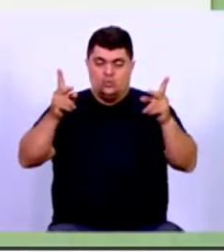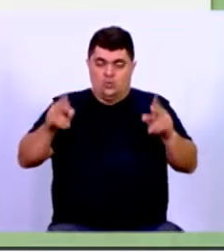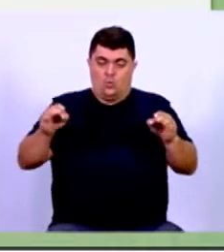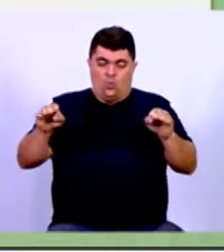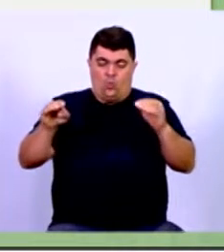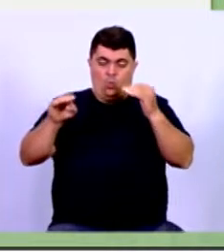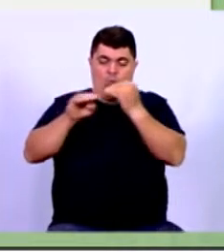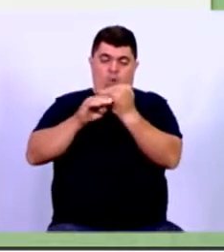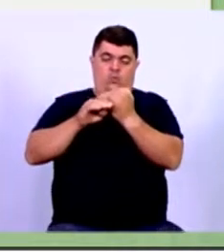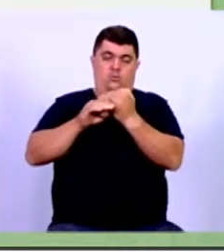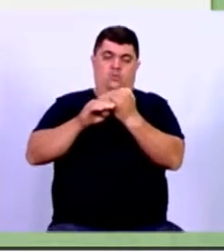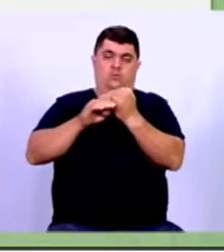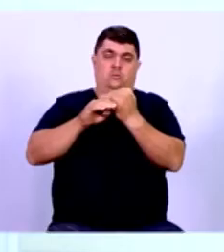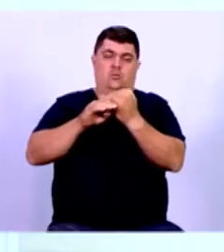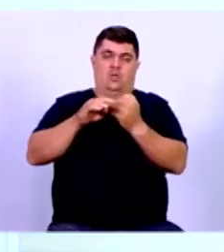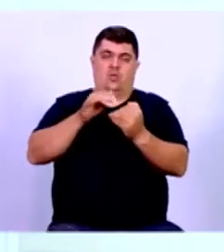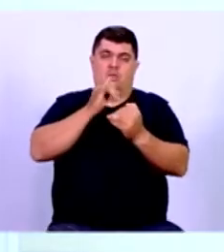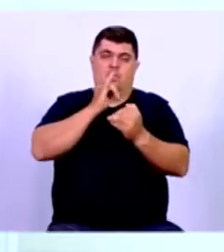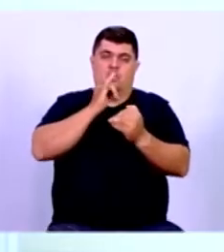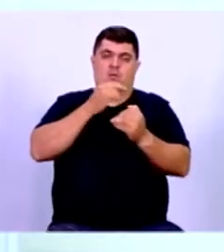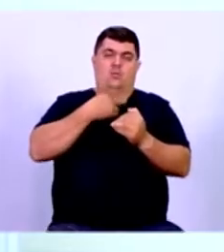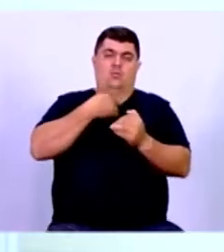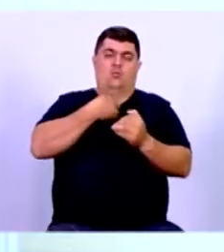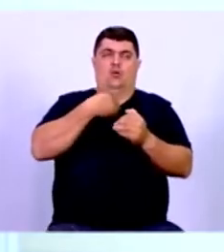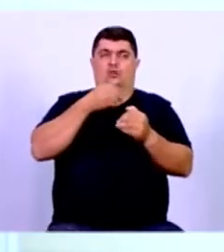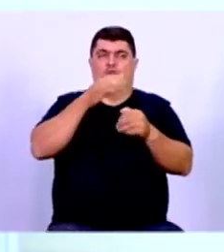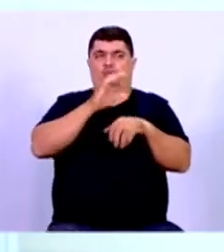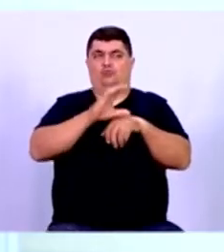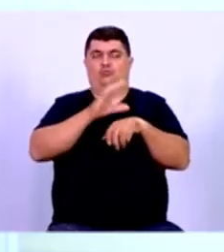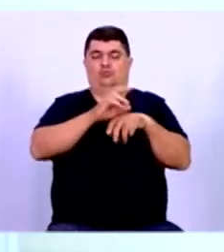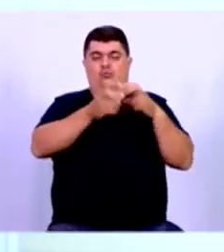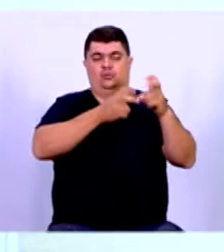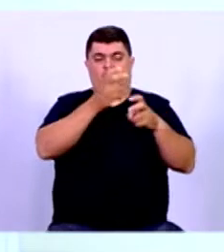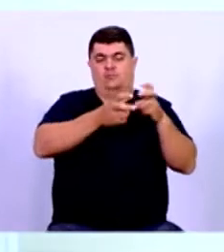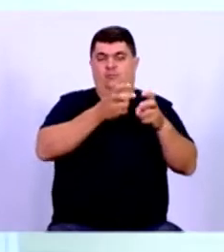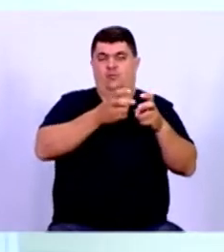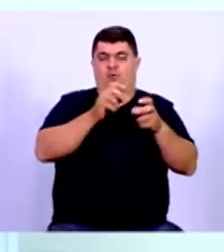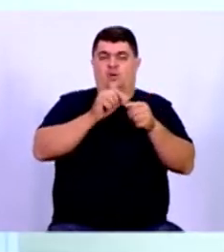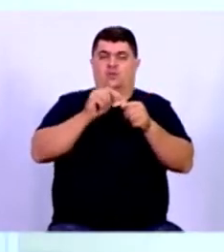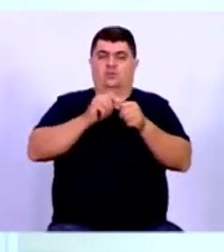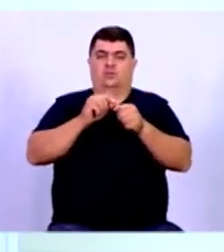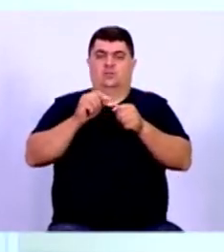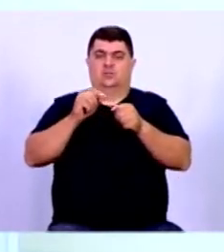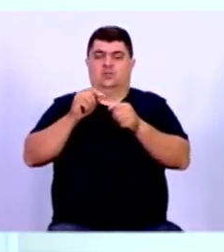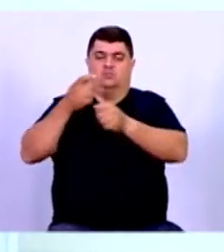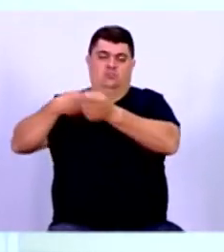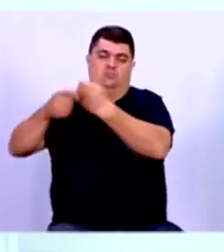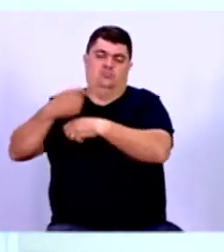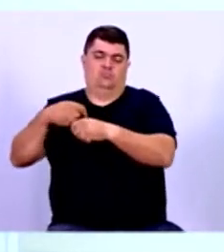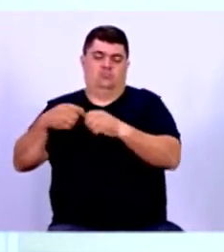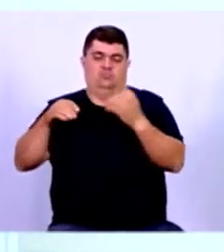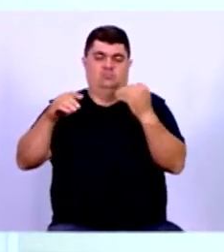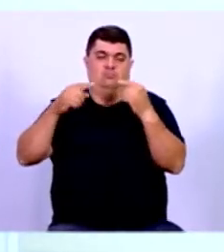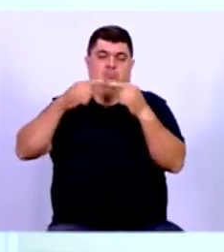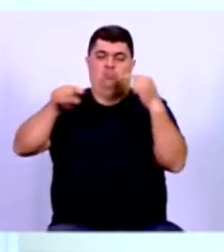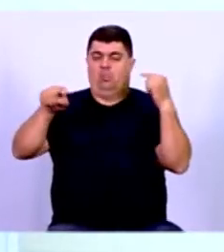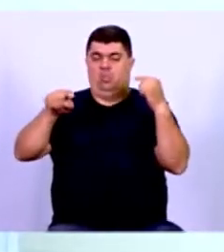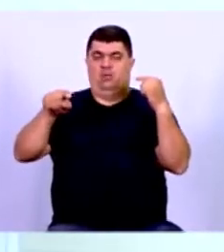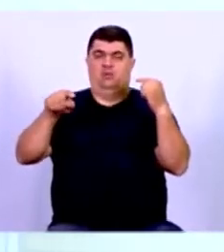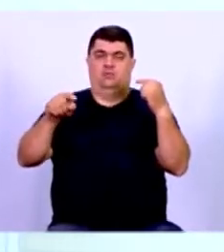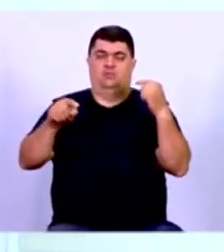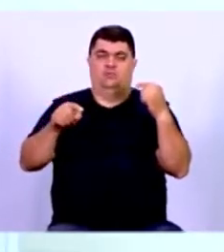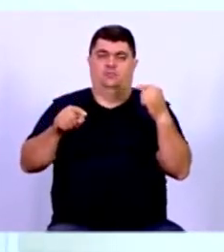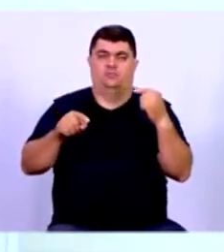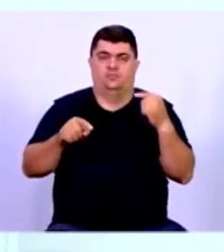de compromisso. Então, o educando, o aluno, o acadêmico, ele não vai realizar um estágio, e nesse estágio ele não vai realizar, você que é